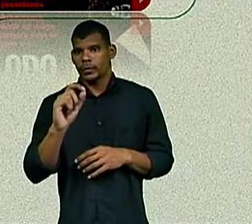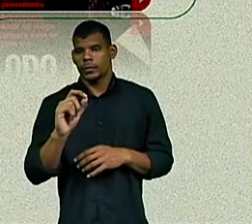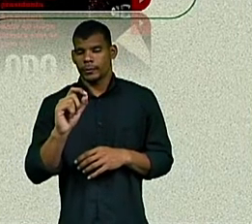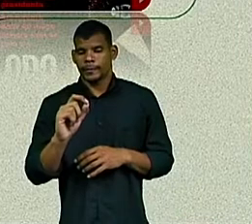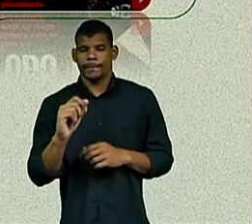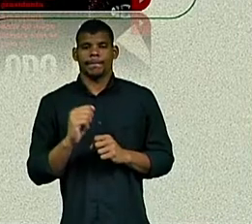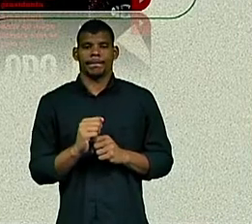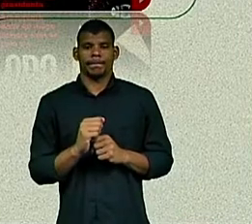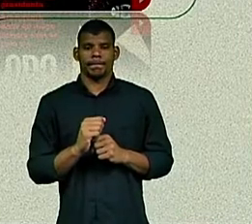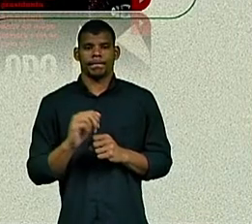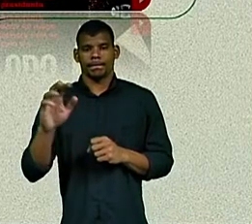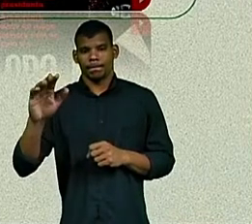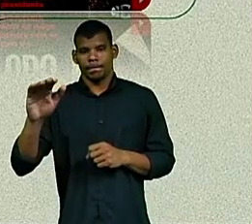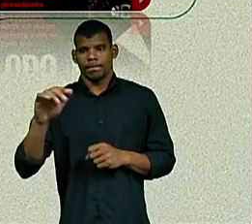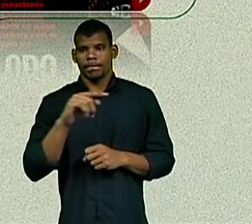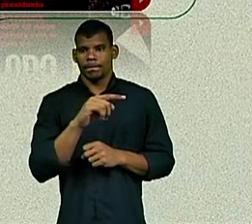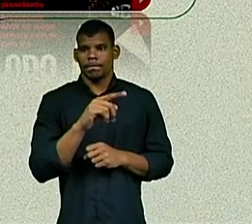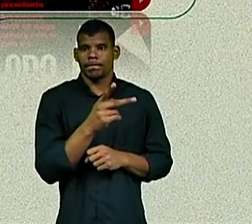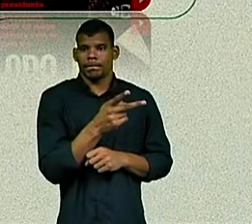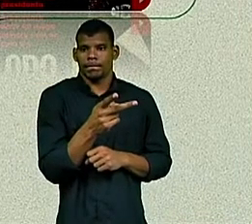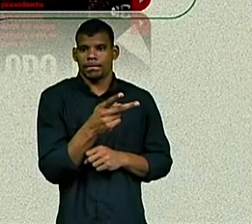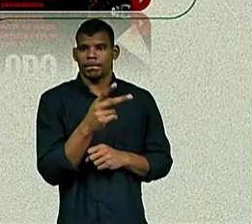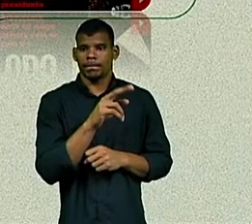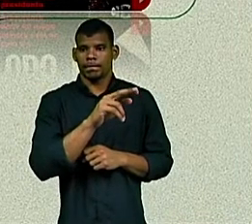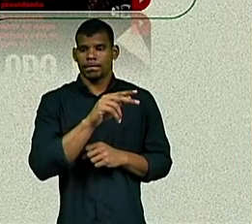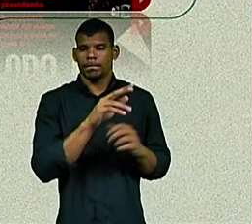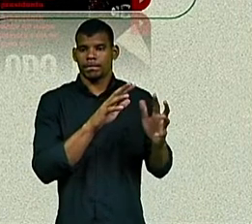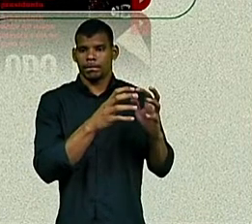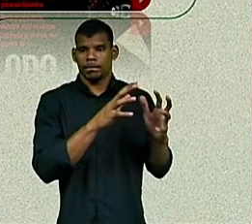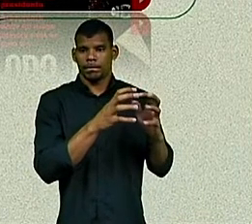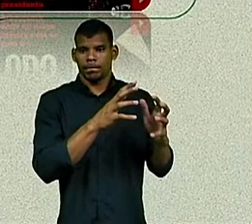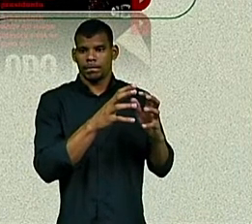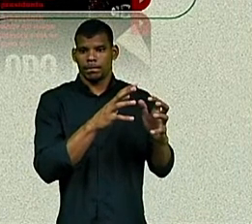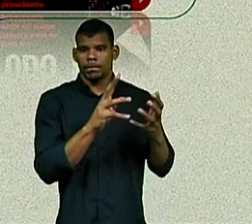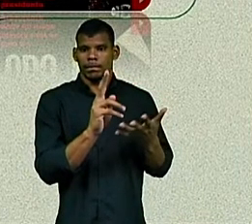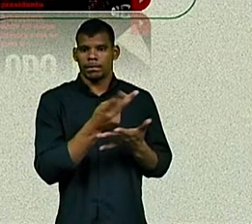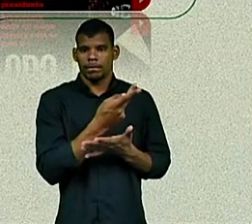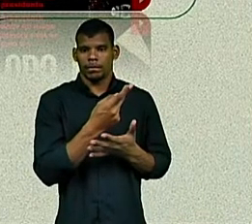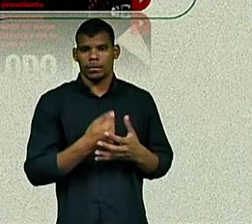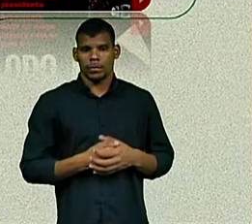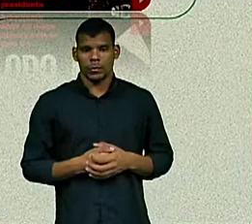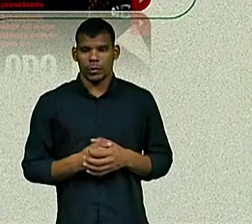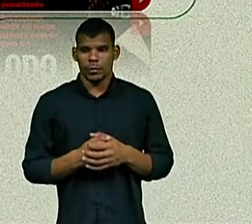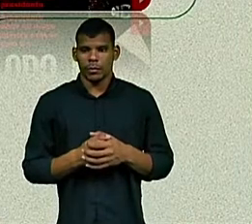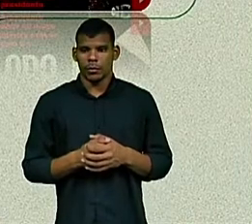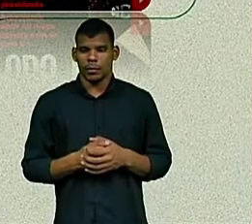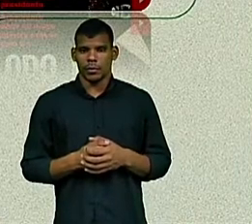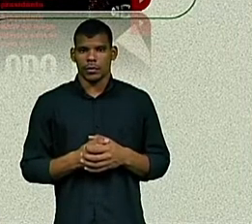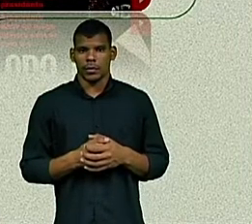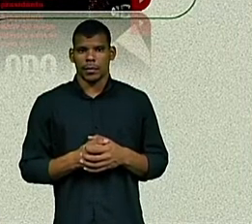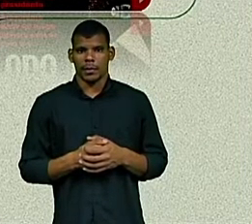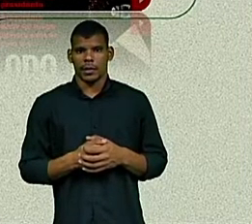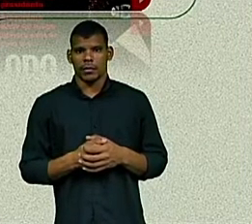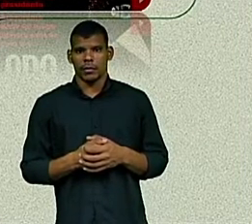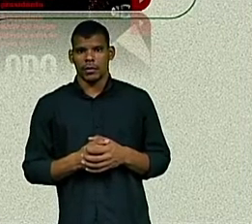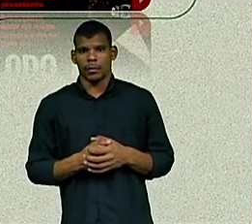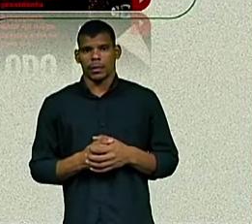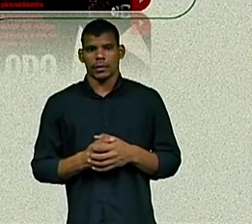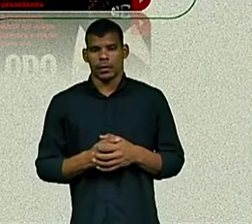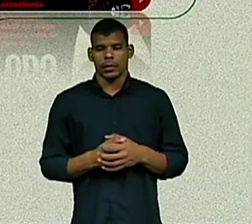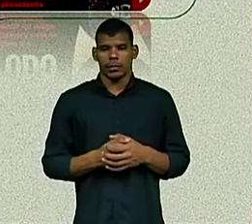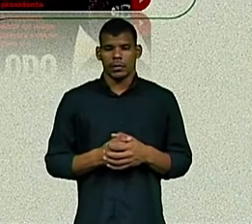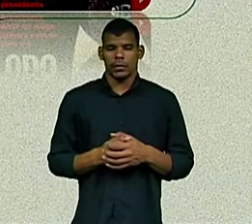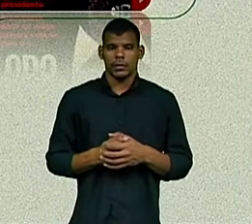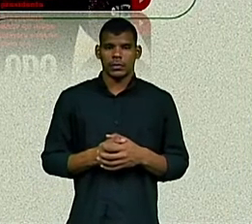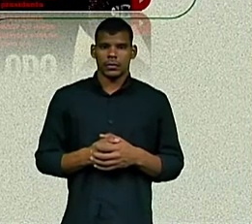parece que os irmãos brigaram sabe gente ah tem uns entendimento né E aí o Pedro coluna de Melo decidiu